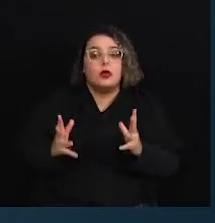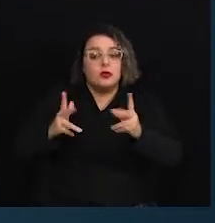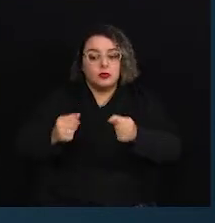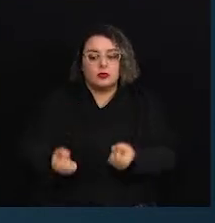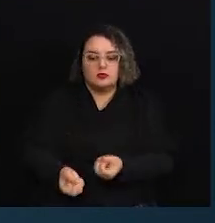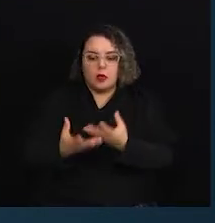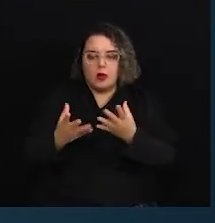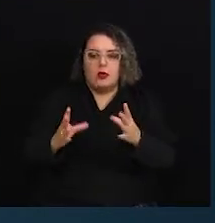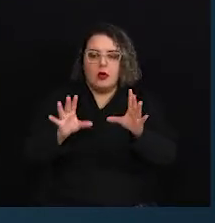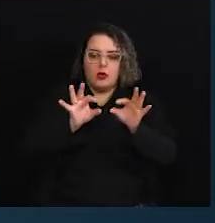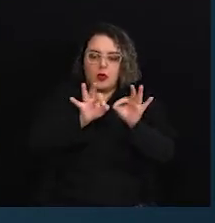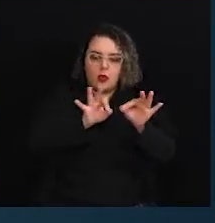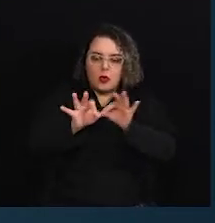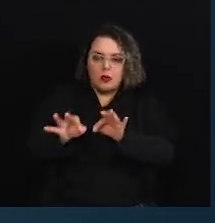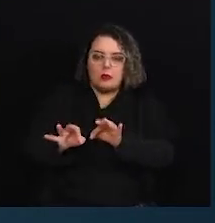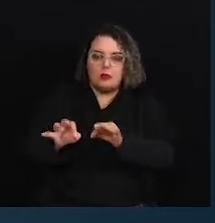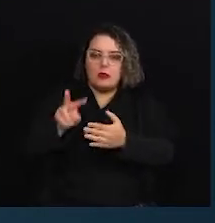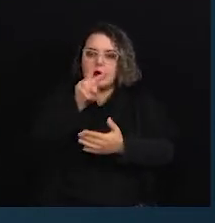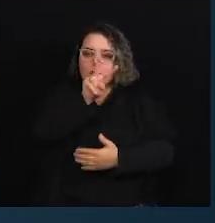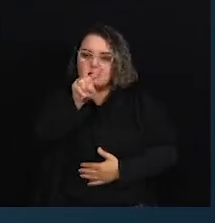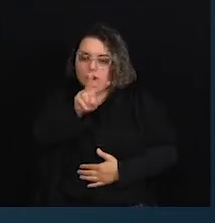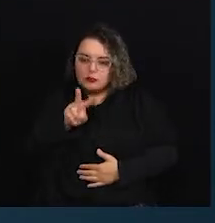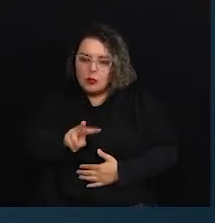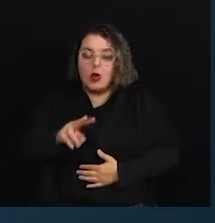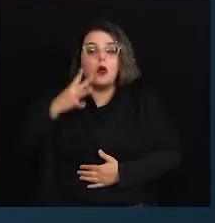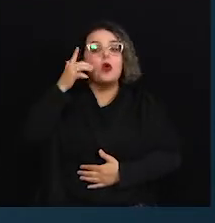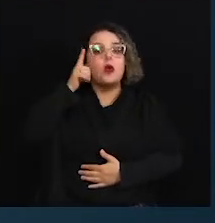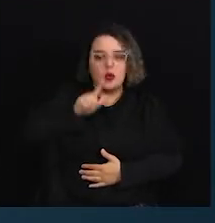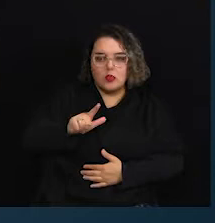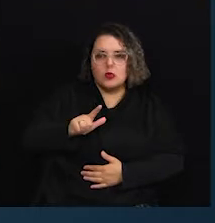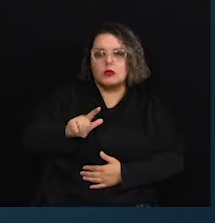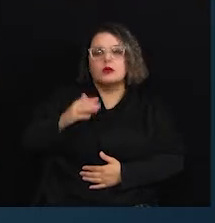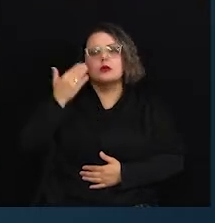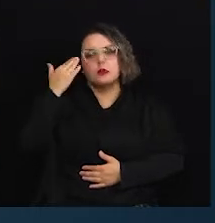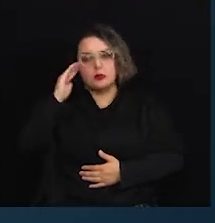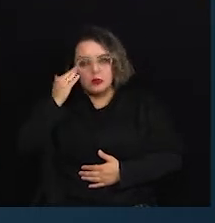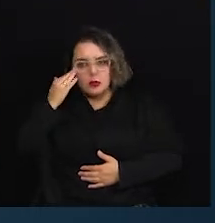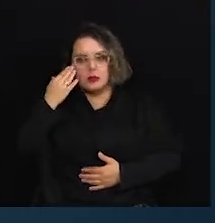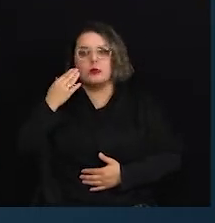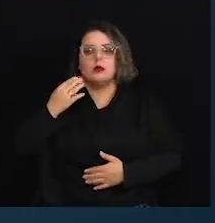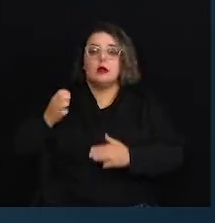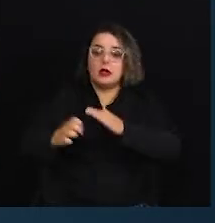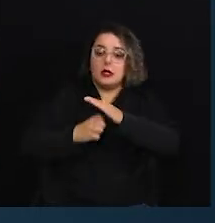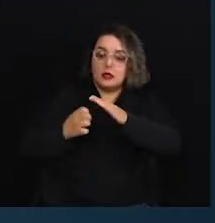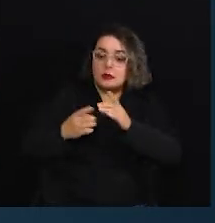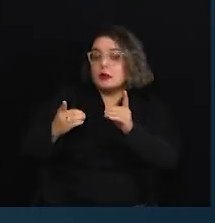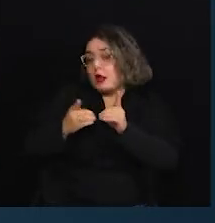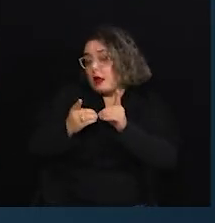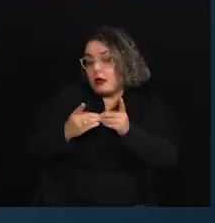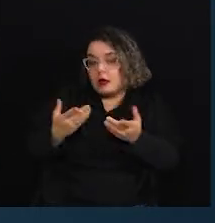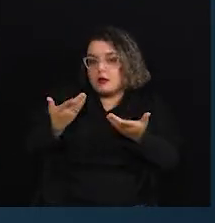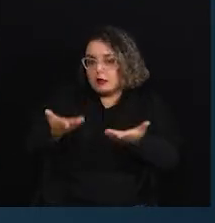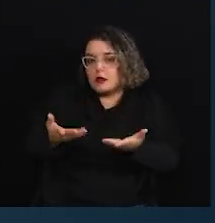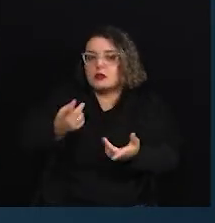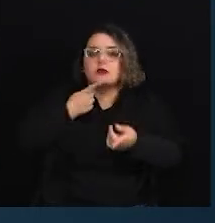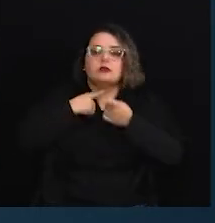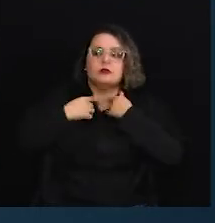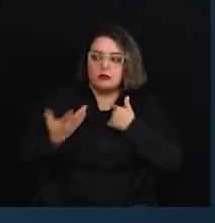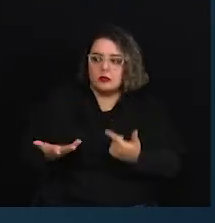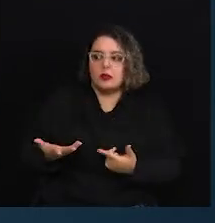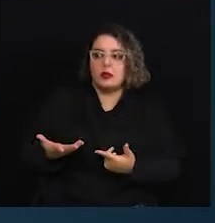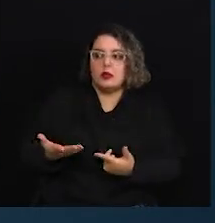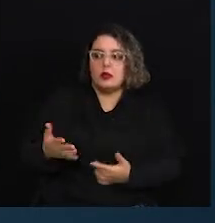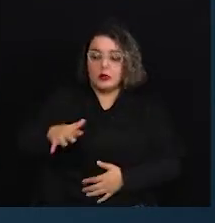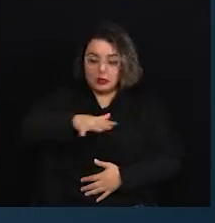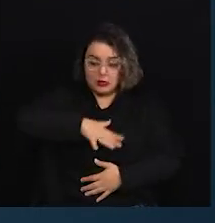essas informações condensadas, organizadas, para que você consiga entender quais empresas conseguem atender a sua dor. E o contexto das empresas